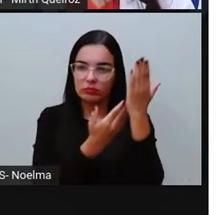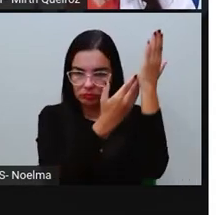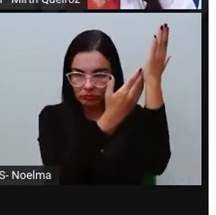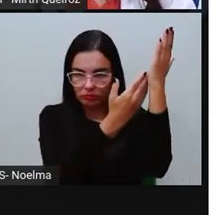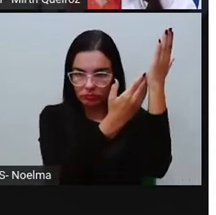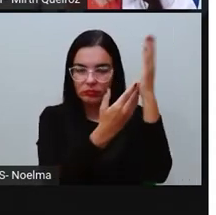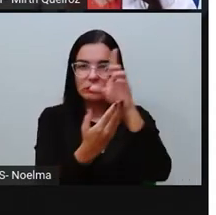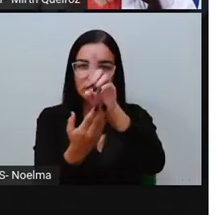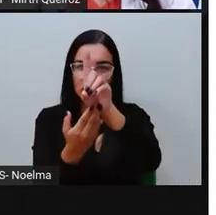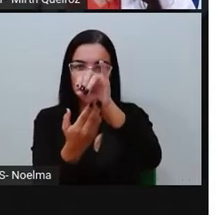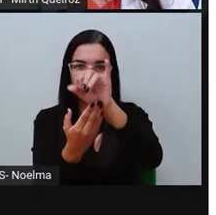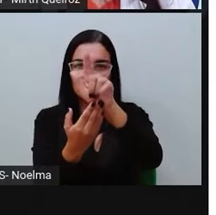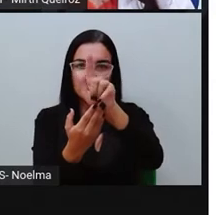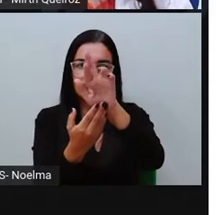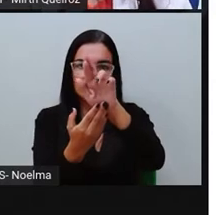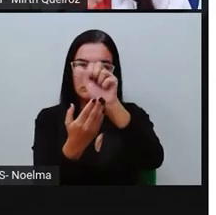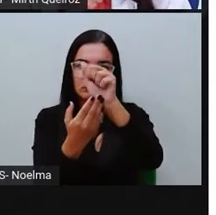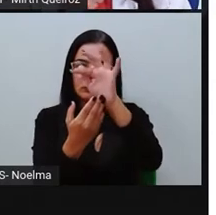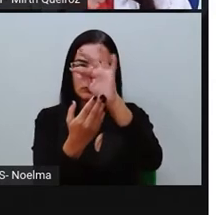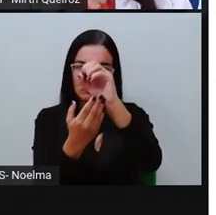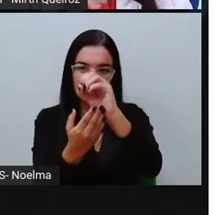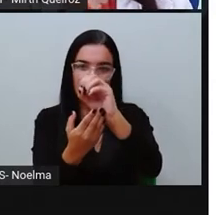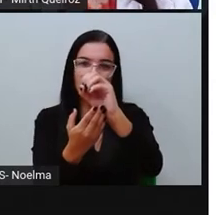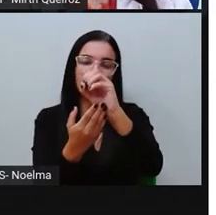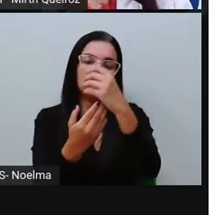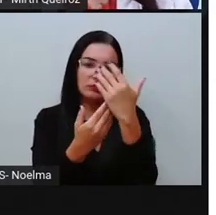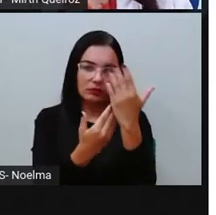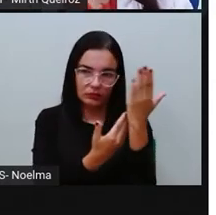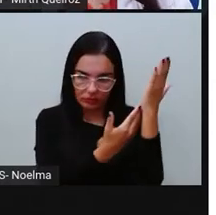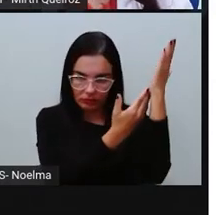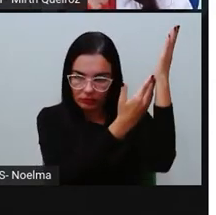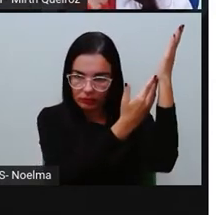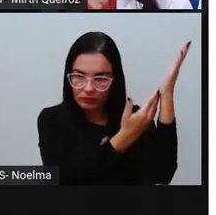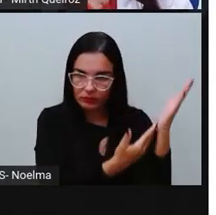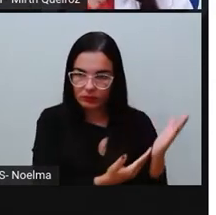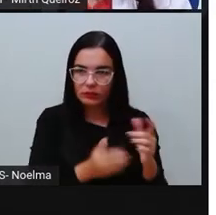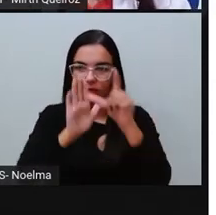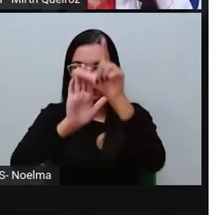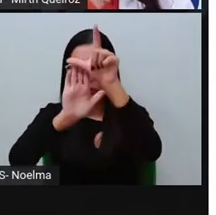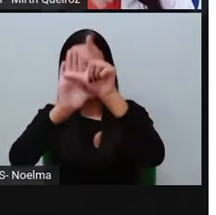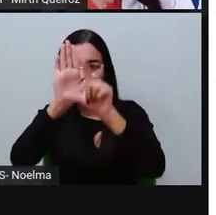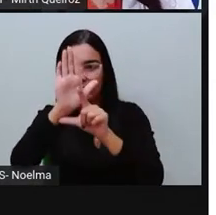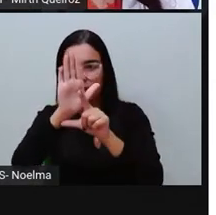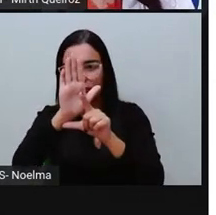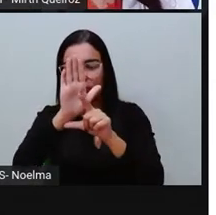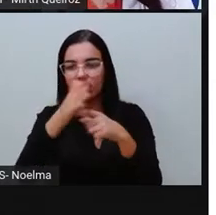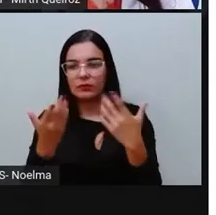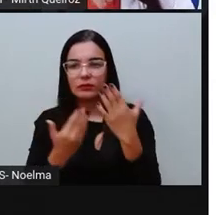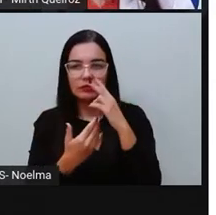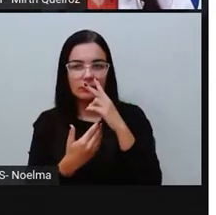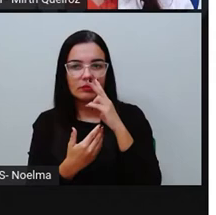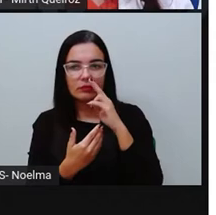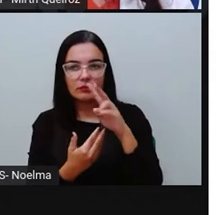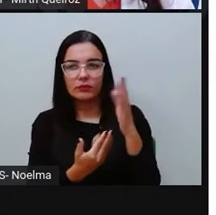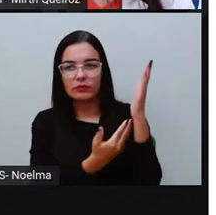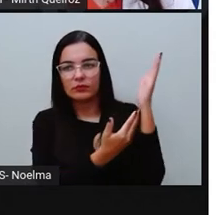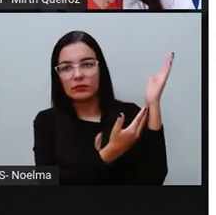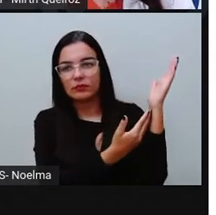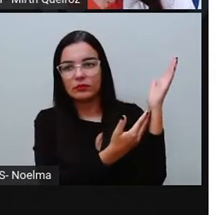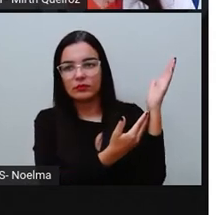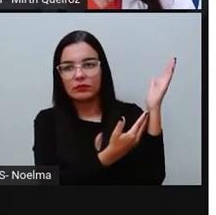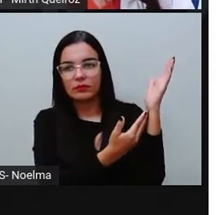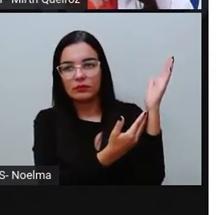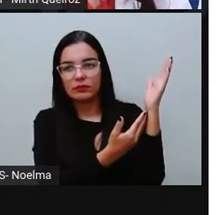dígrafo. É o que acontece aí nessas palavras aqui que a gente tem. Chuva,